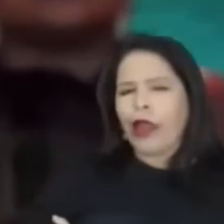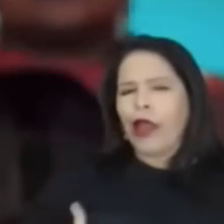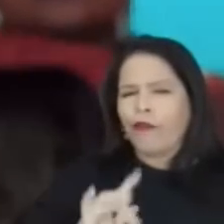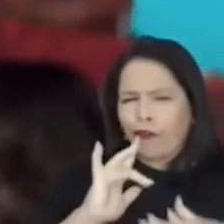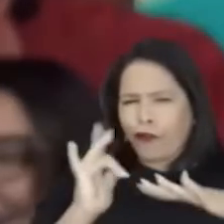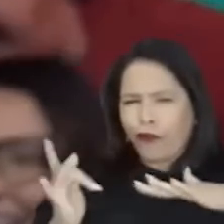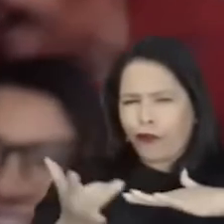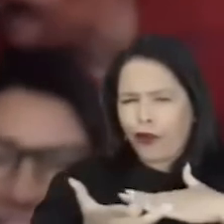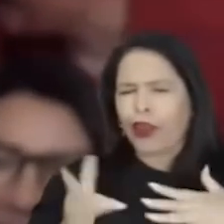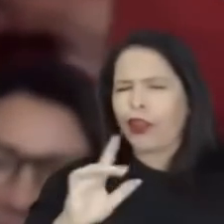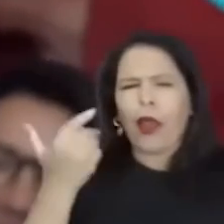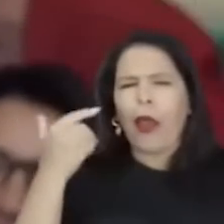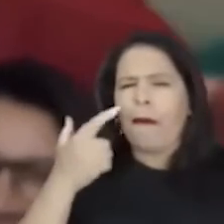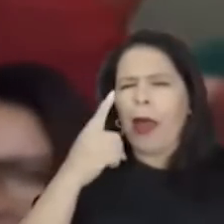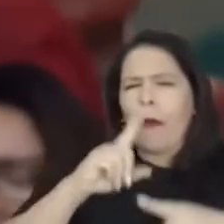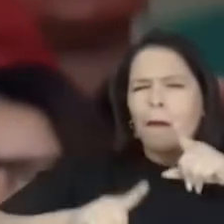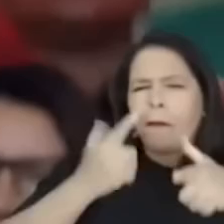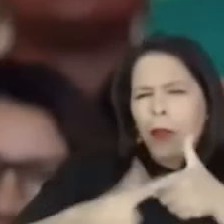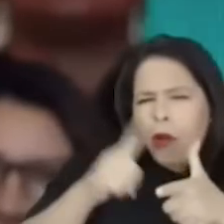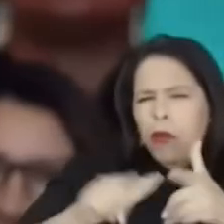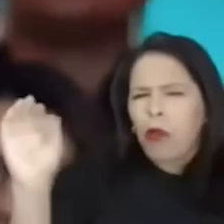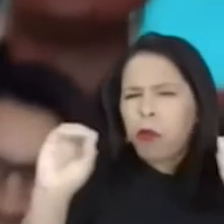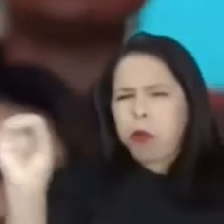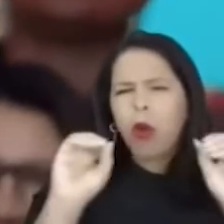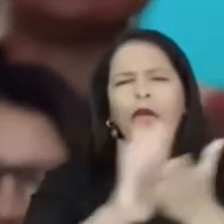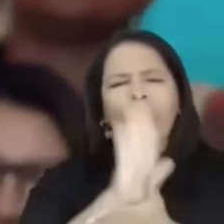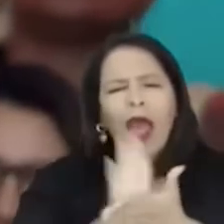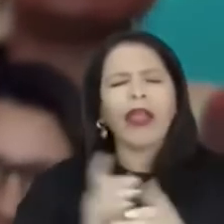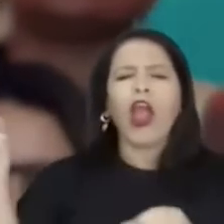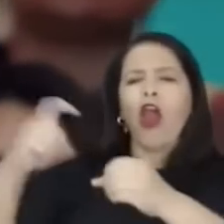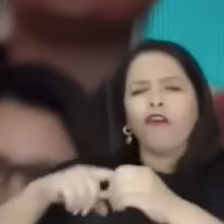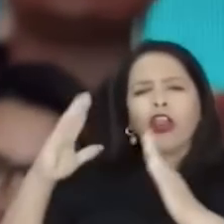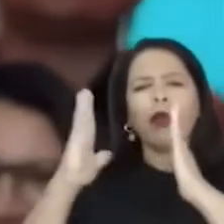Eu voltei para casa cada vez que eu era derrotado.